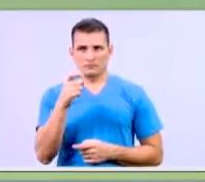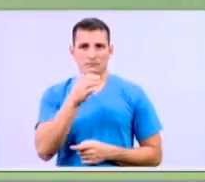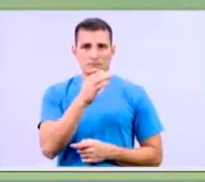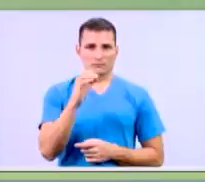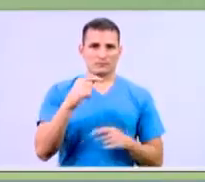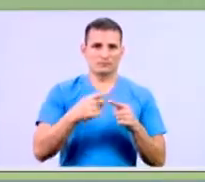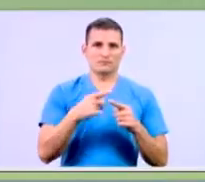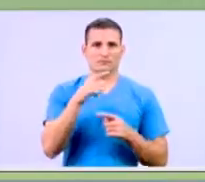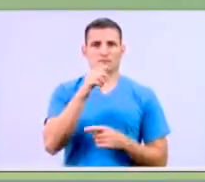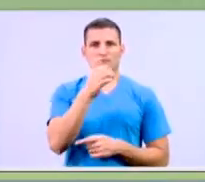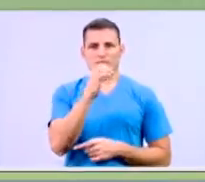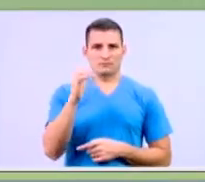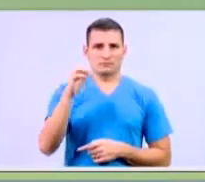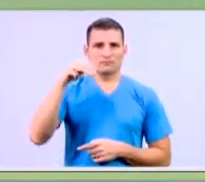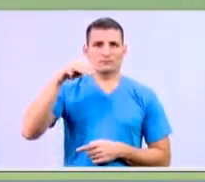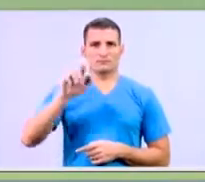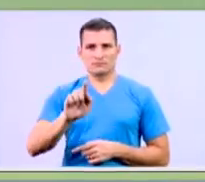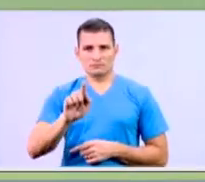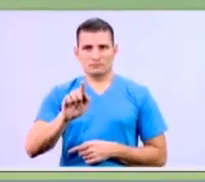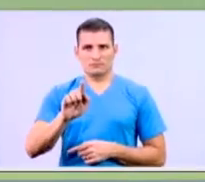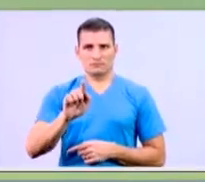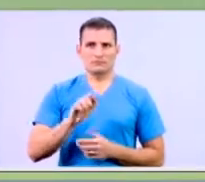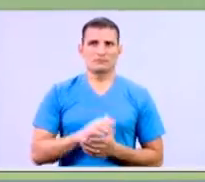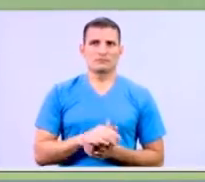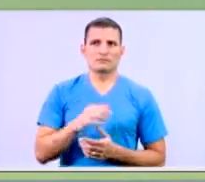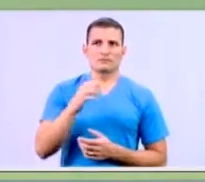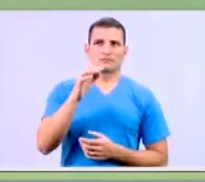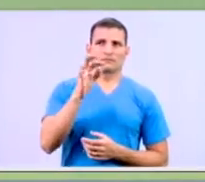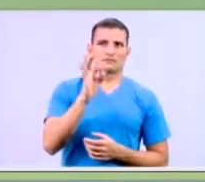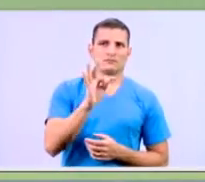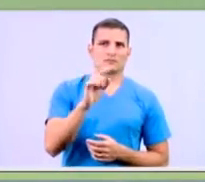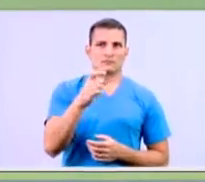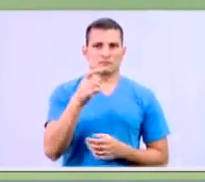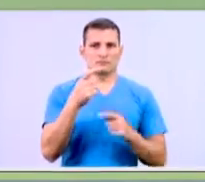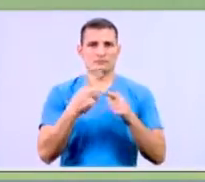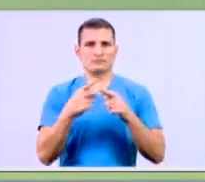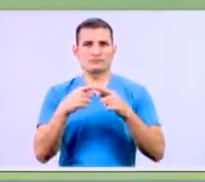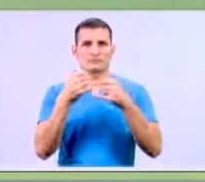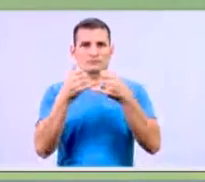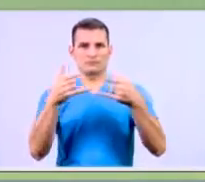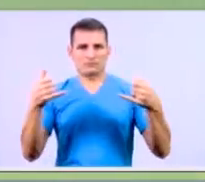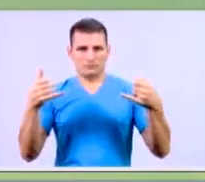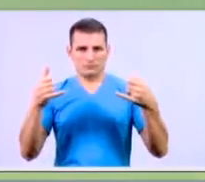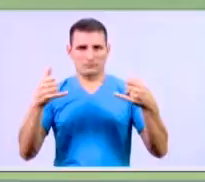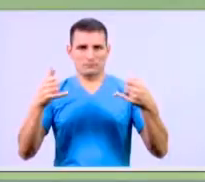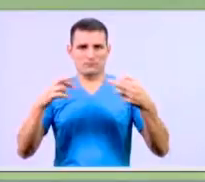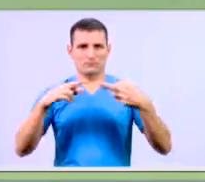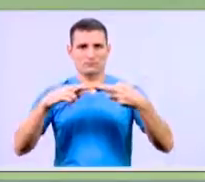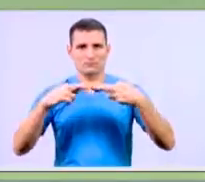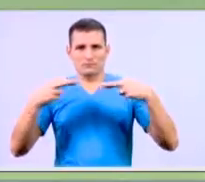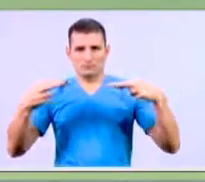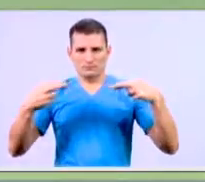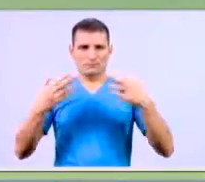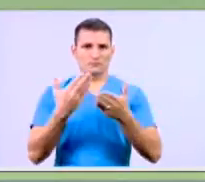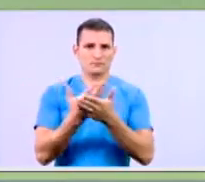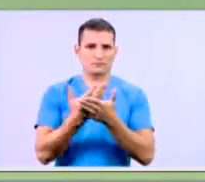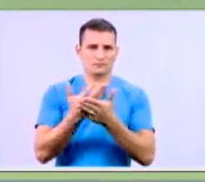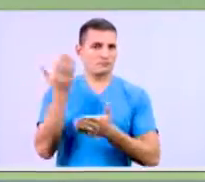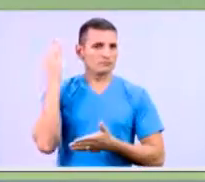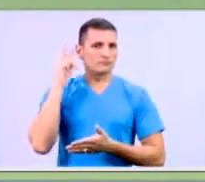100 megabits, TX porque trabalha com cabeamento, cabos de par trançado, que a gente viu na aula